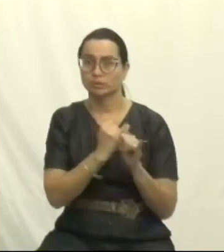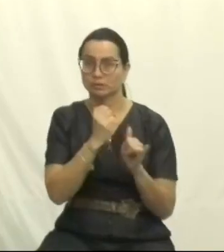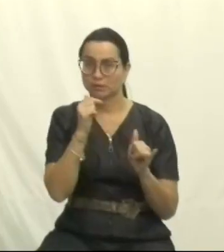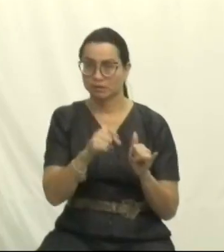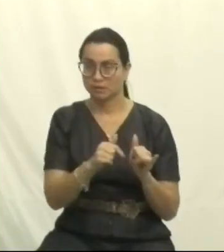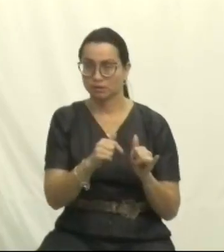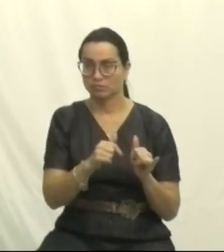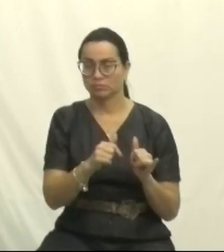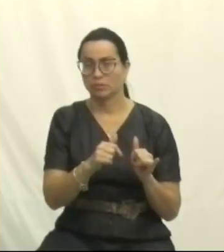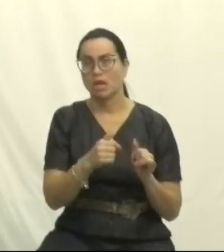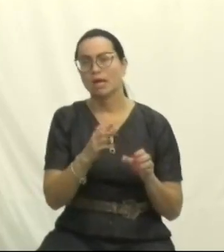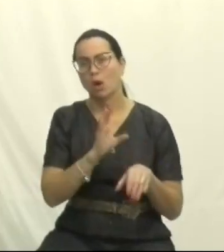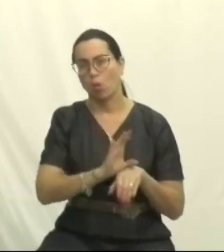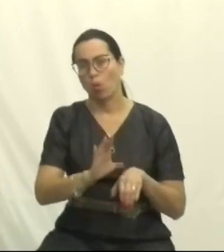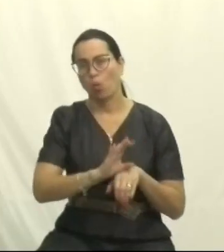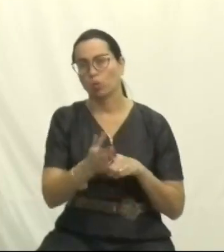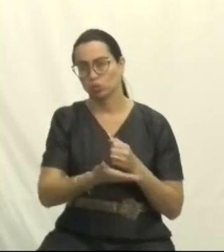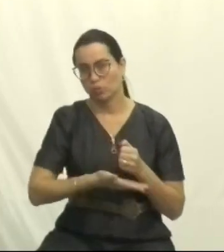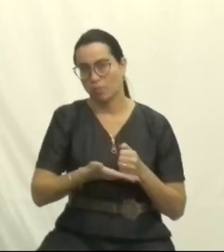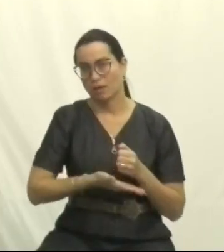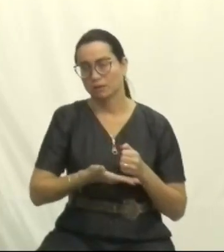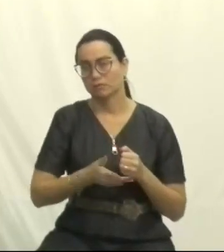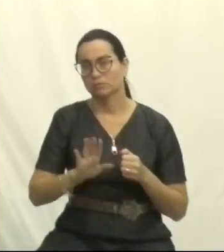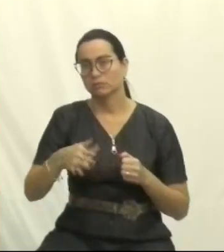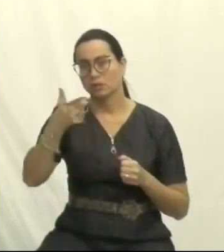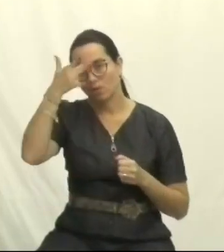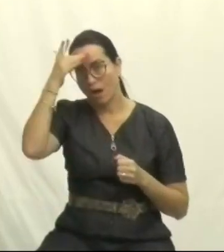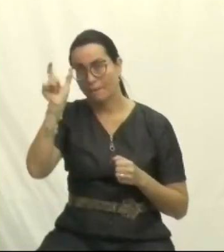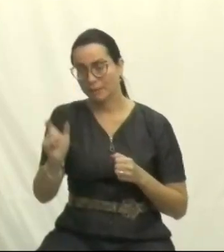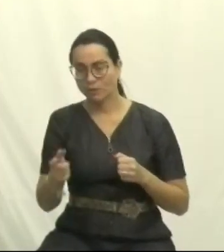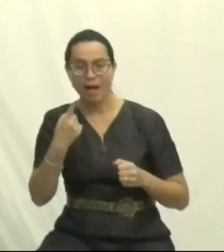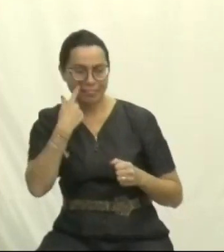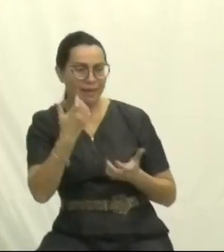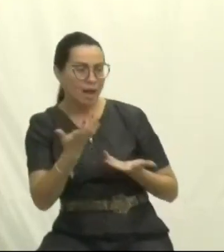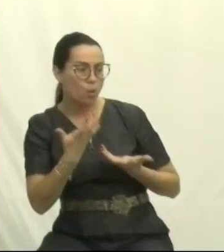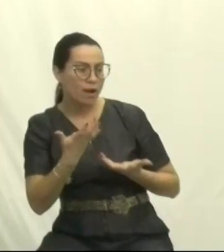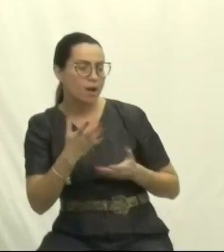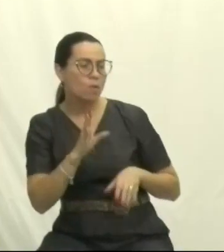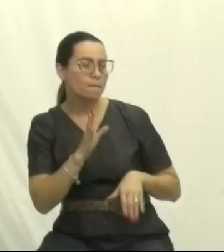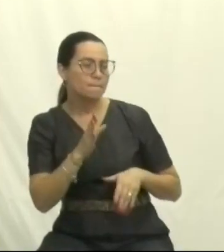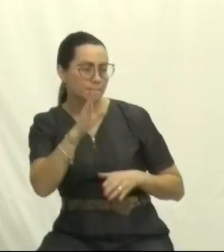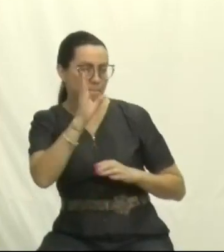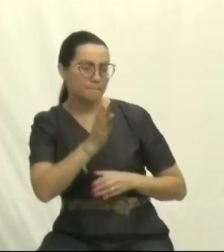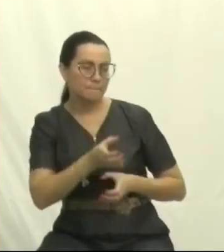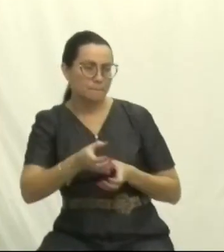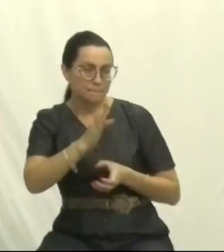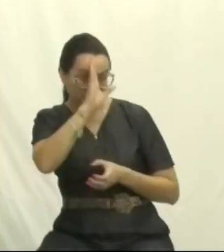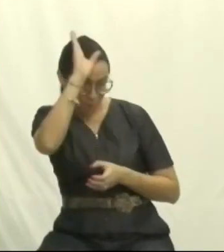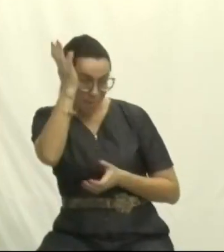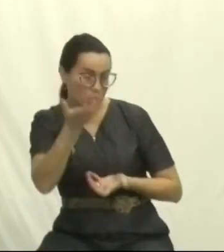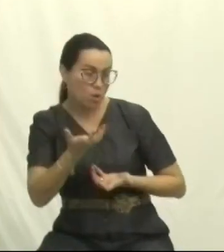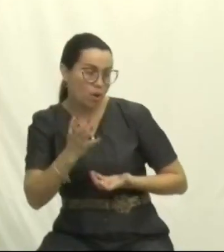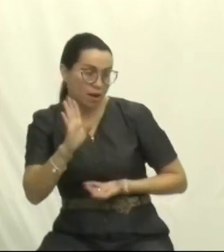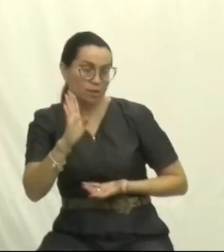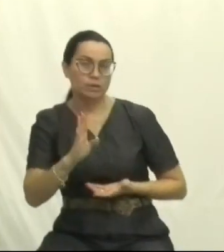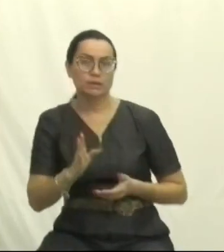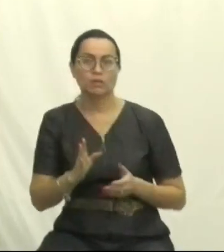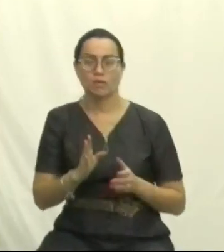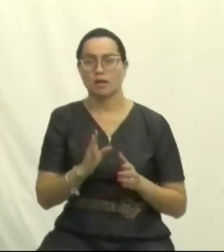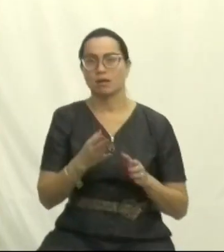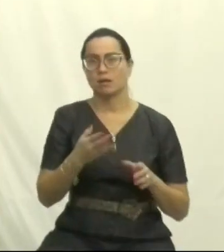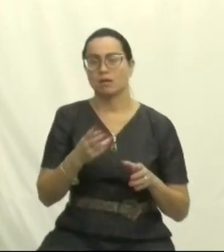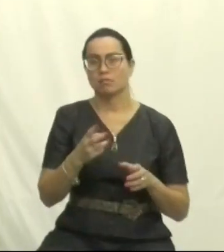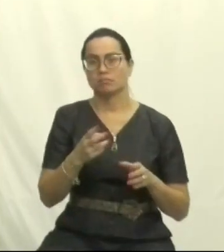curso básico, né? Então, essa pessoa que tem interesse em se tornar bombeiro comunitário vai acessar o próprio site do Corpo de Bombeiros, fazer a